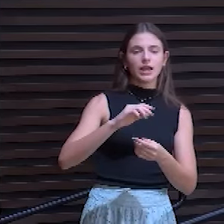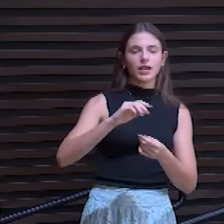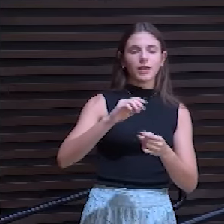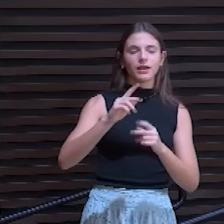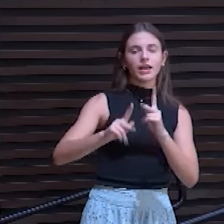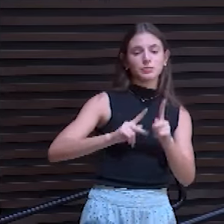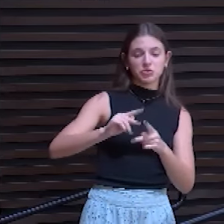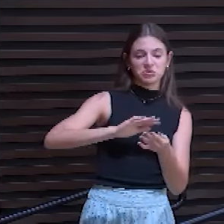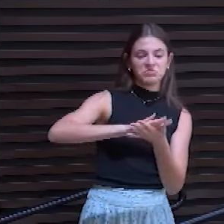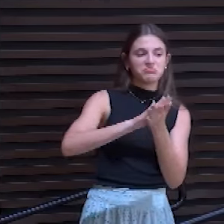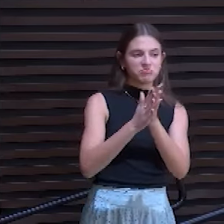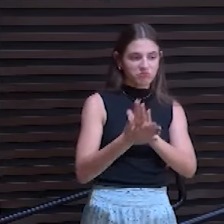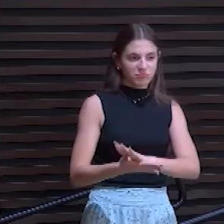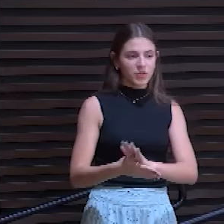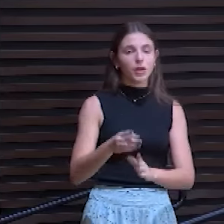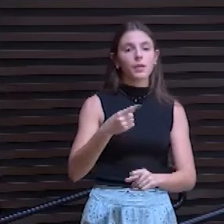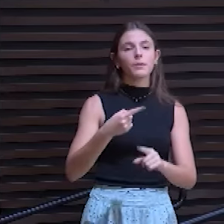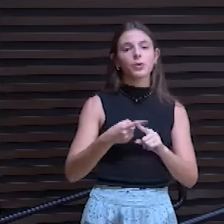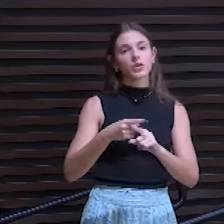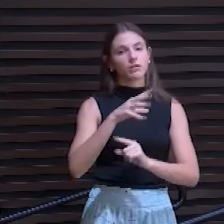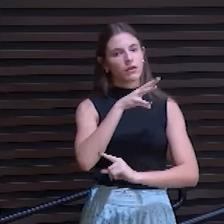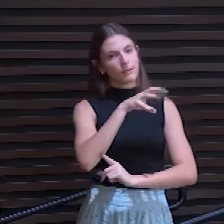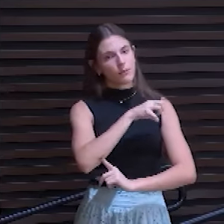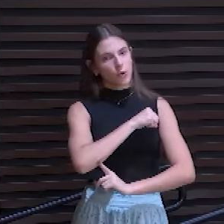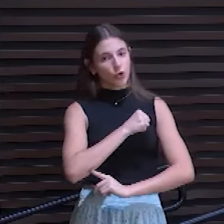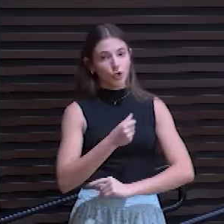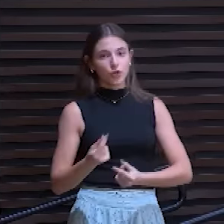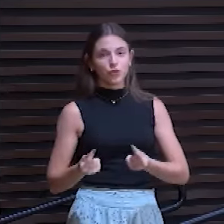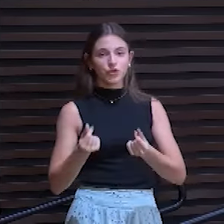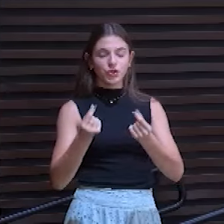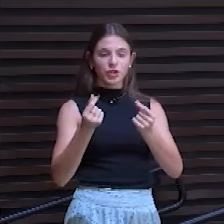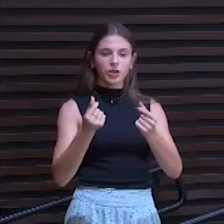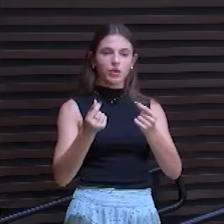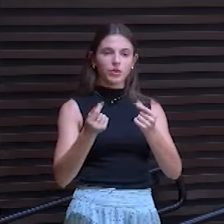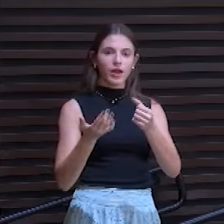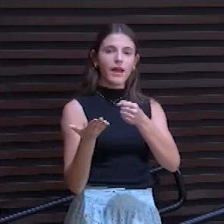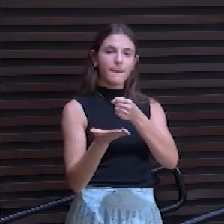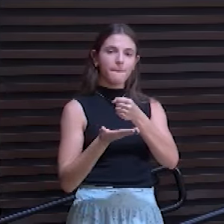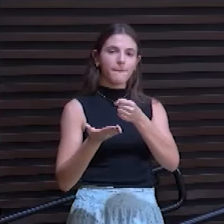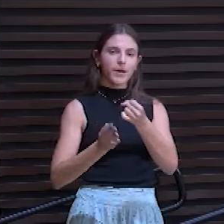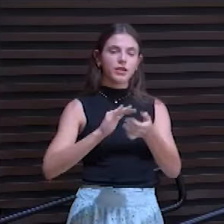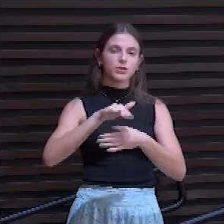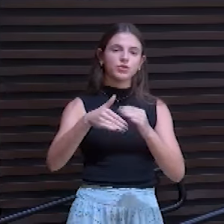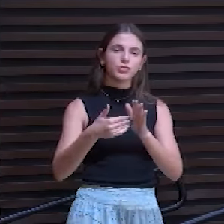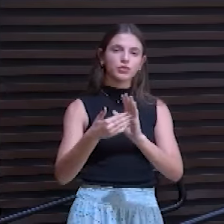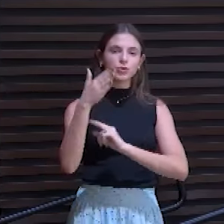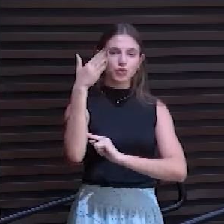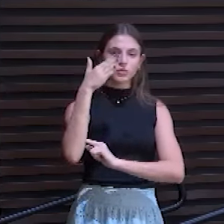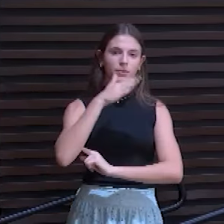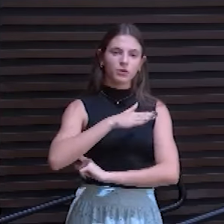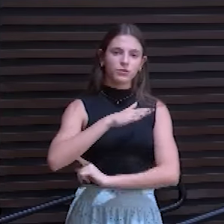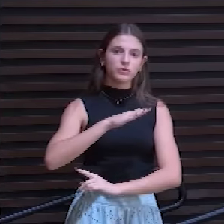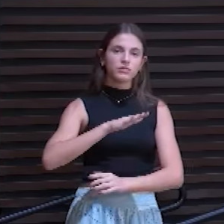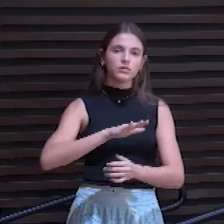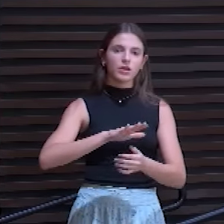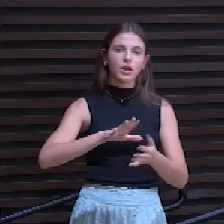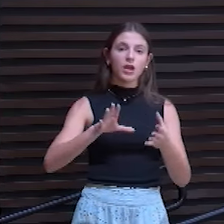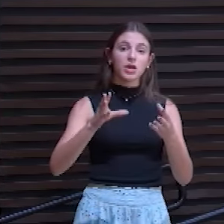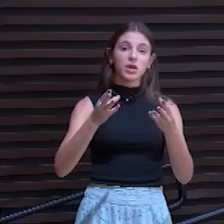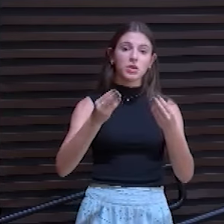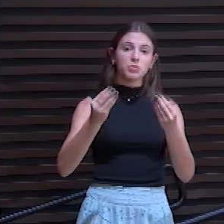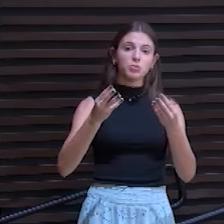perdição. Porque o amor do dinheiro é a raiz de todos os males, e muitos,